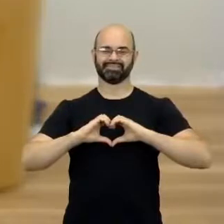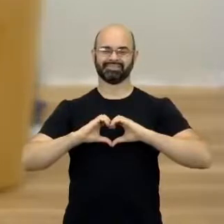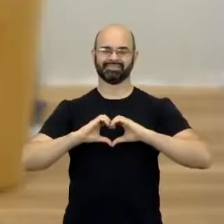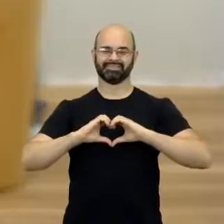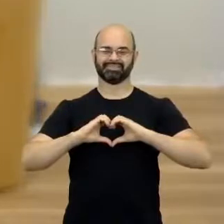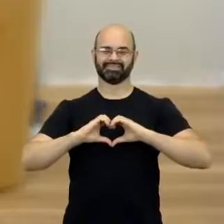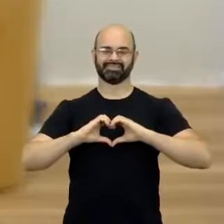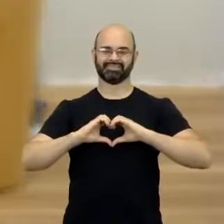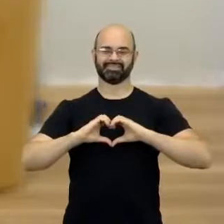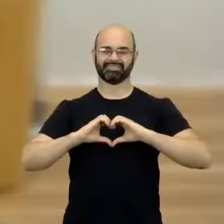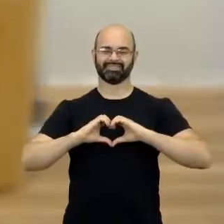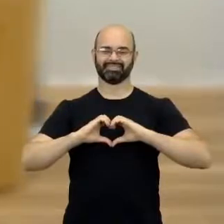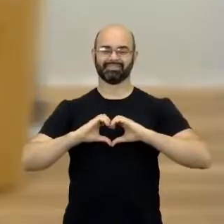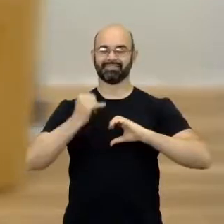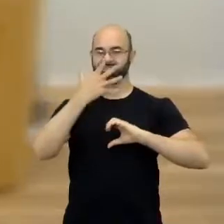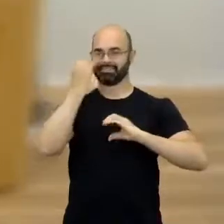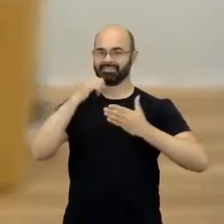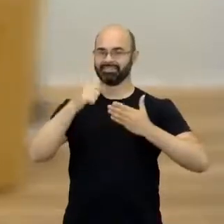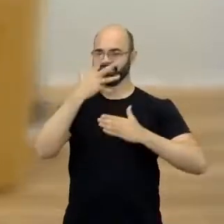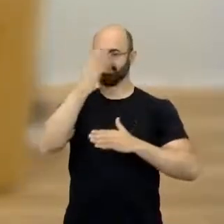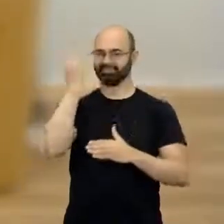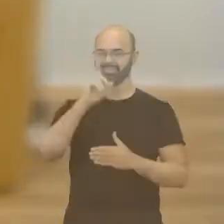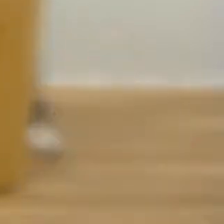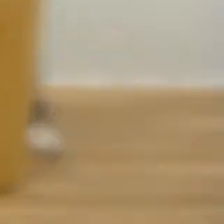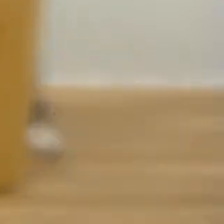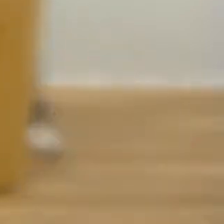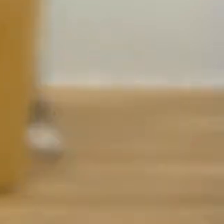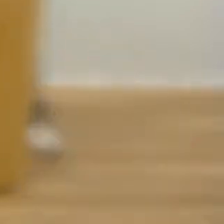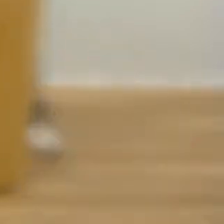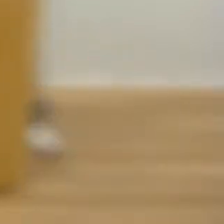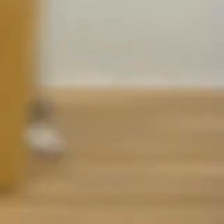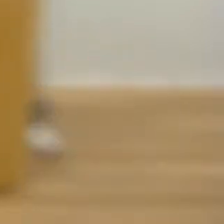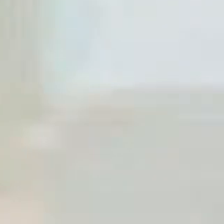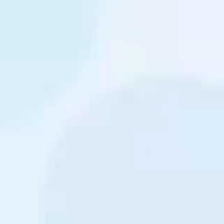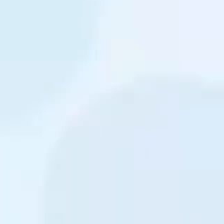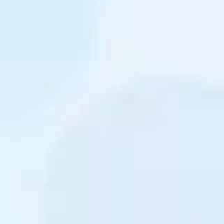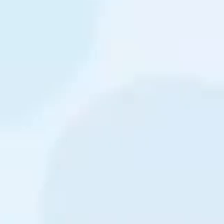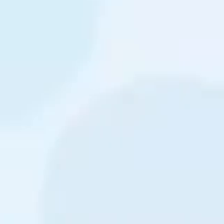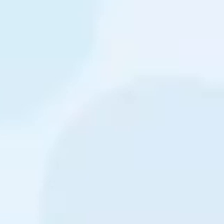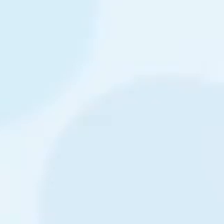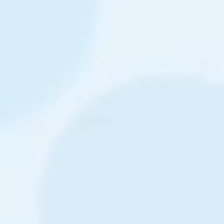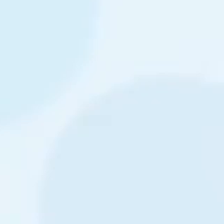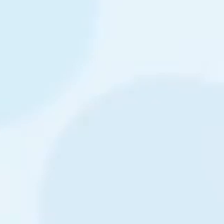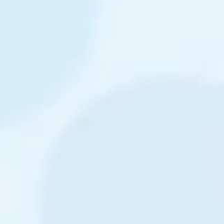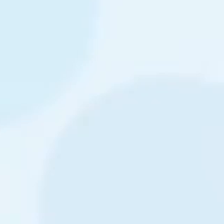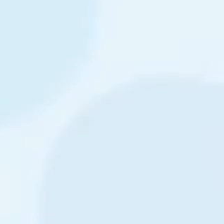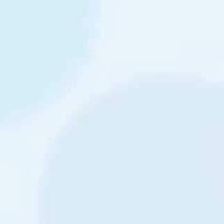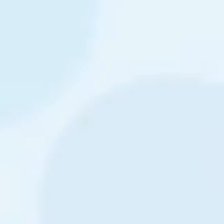Não esqueçam de avaliar essa aula, hein? Um abraço. O coração tá meio bala, mas vai com o coração para vocês.